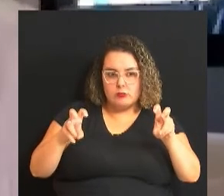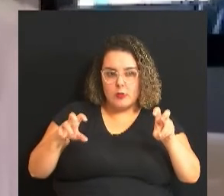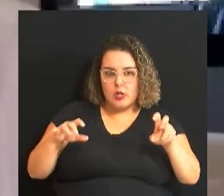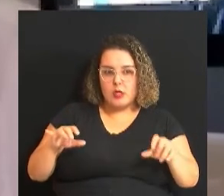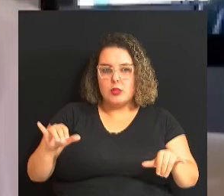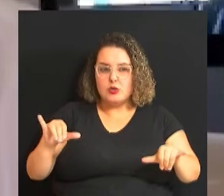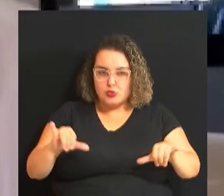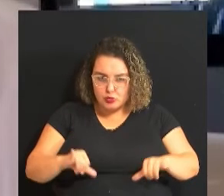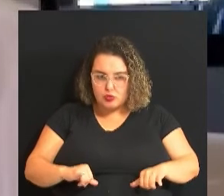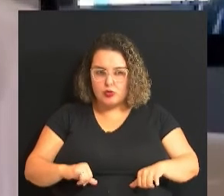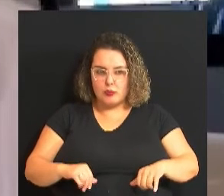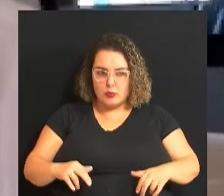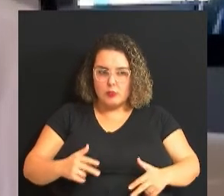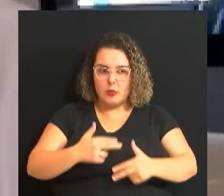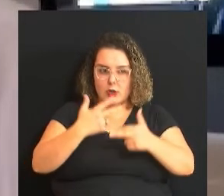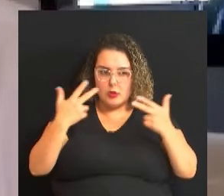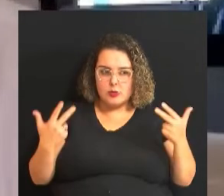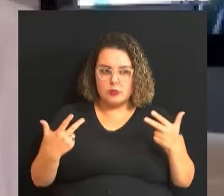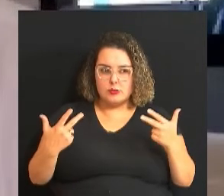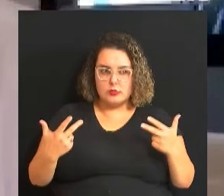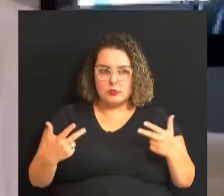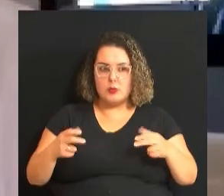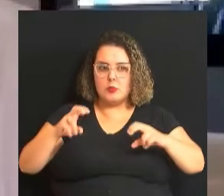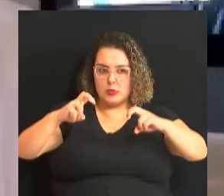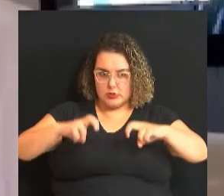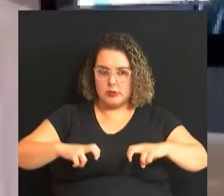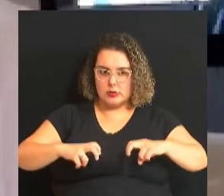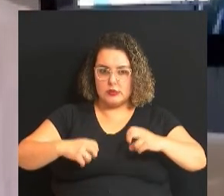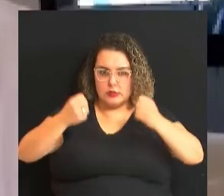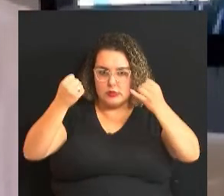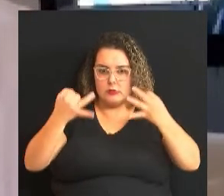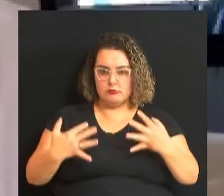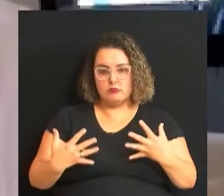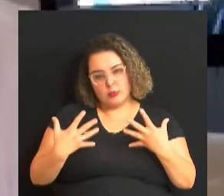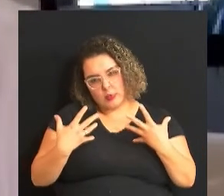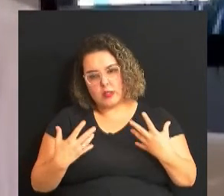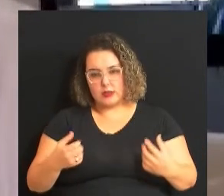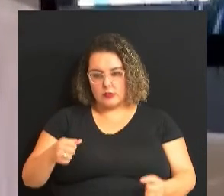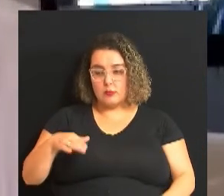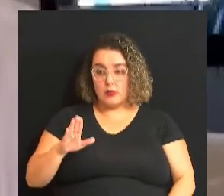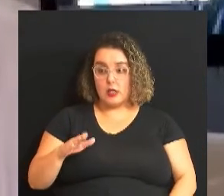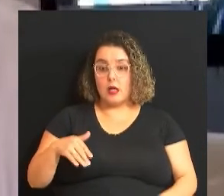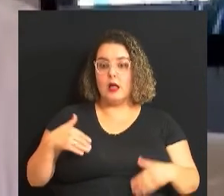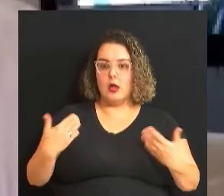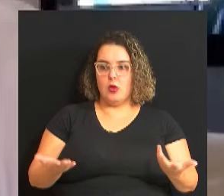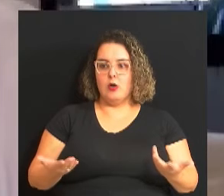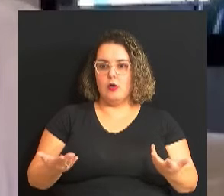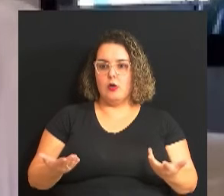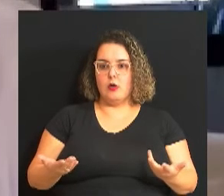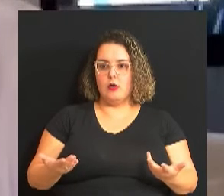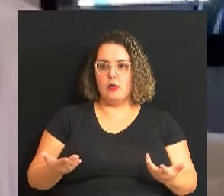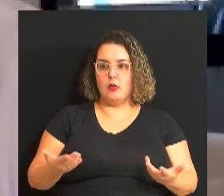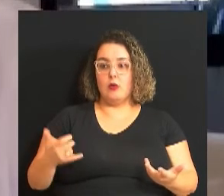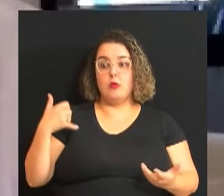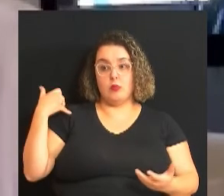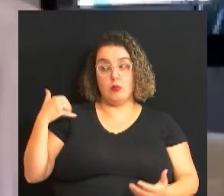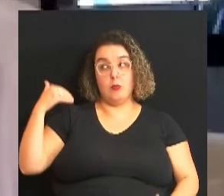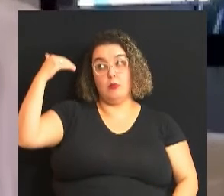notícia, uma vez que você senta e explica, ele acaba aceitando um pouco mais. Um paciente um pouco mais